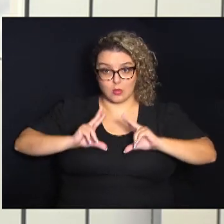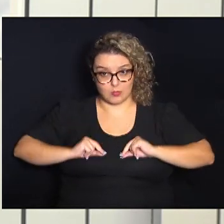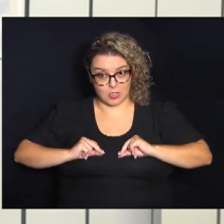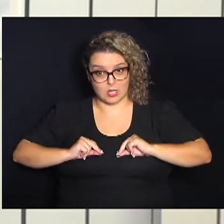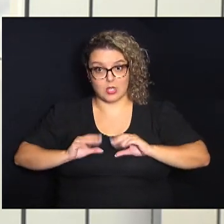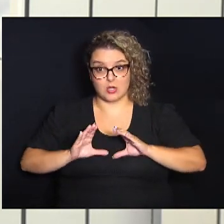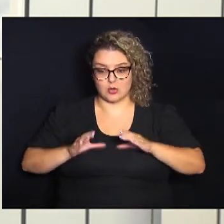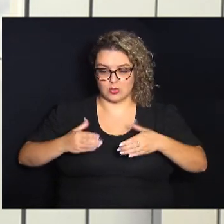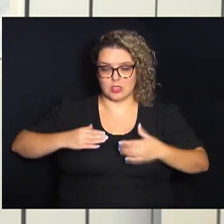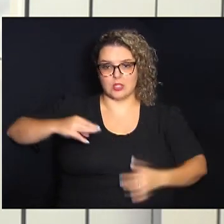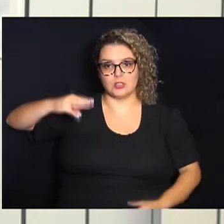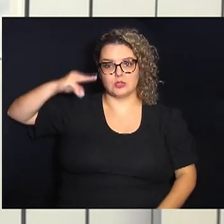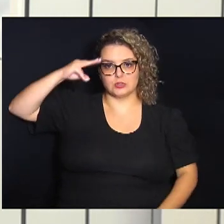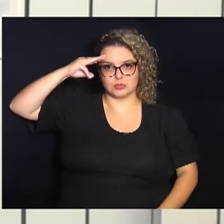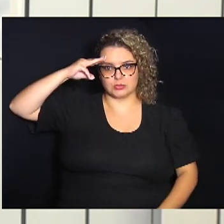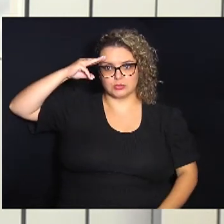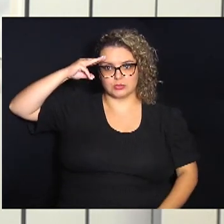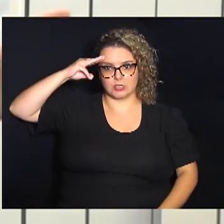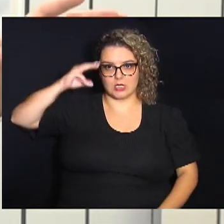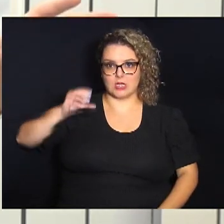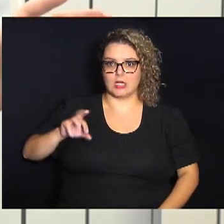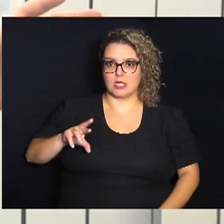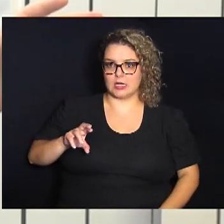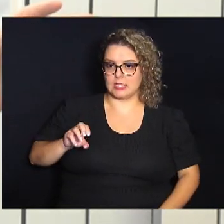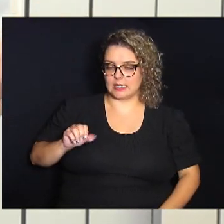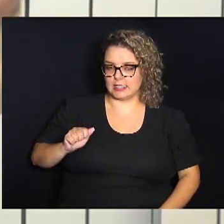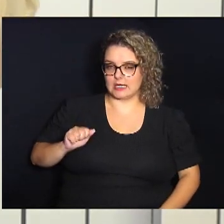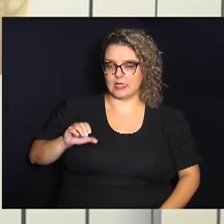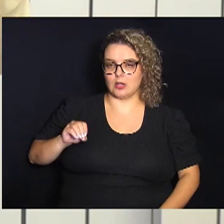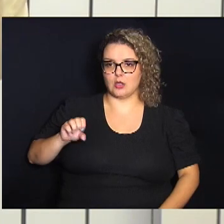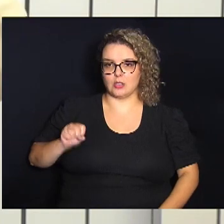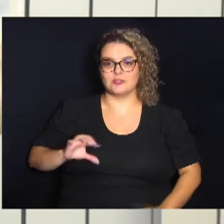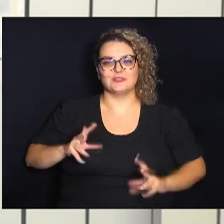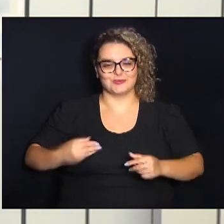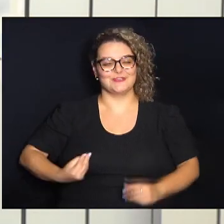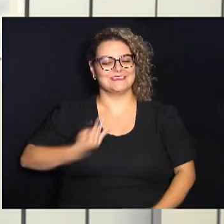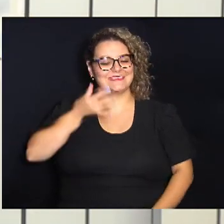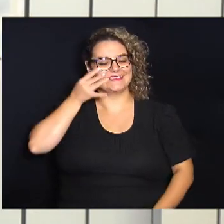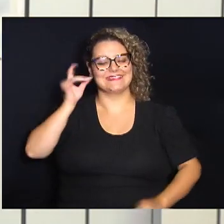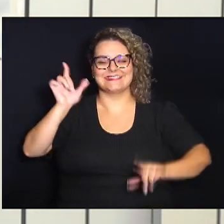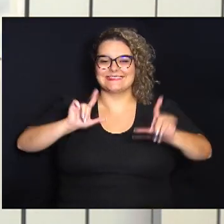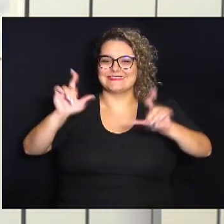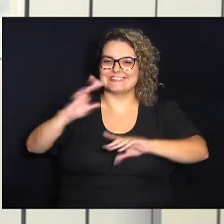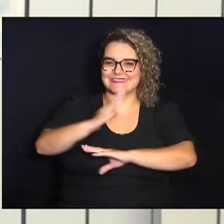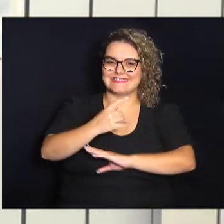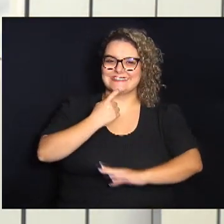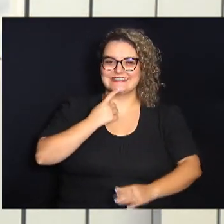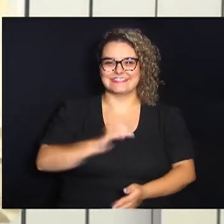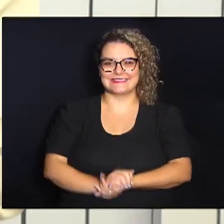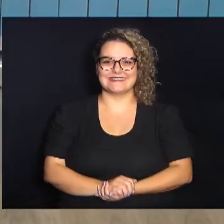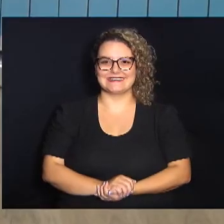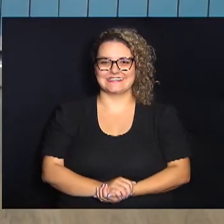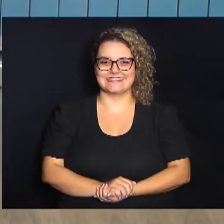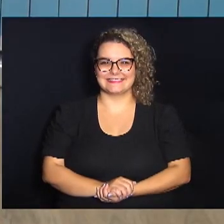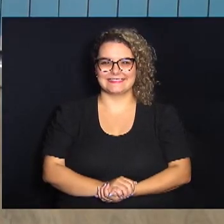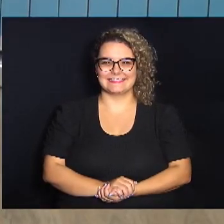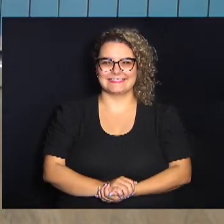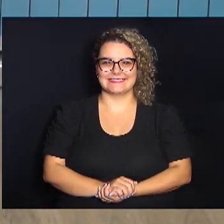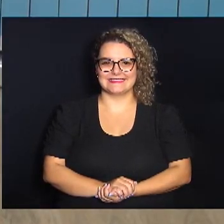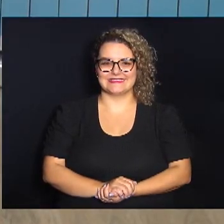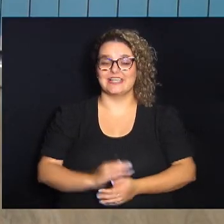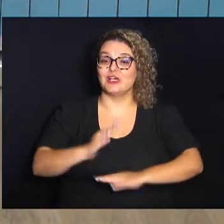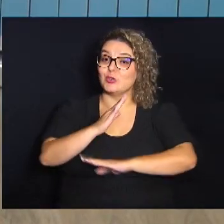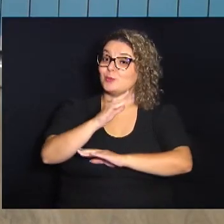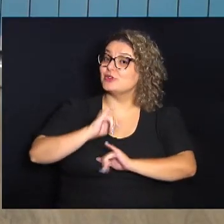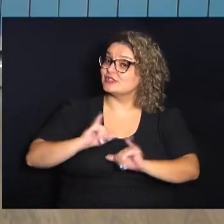Grupo Escoteiro Craós. Tudo com transmissão ao vivo, aqui pela TV Câmara Campinas. O Jornal